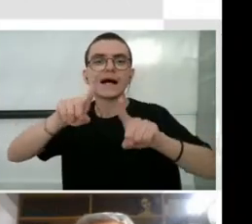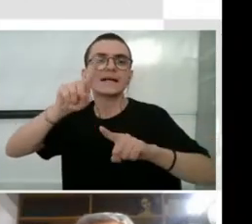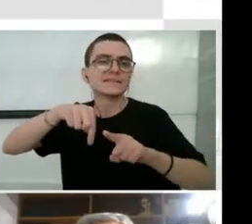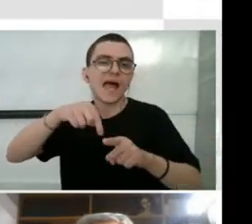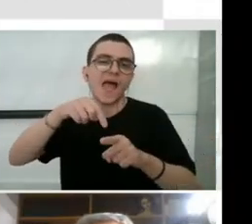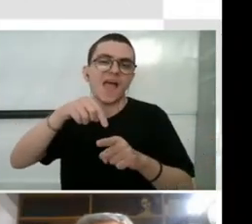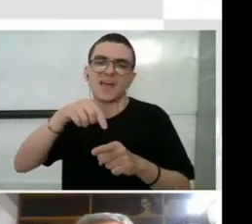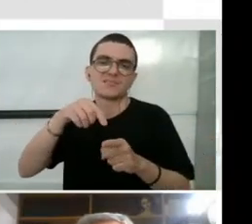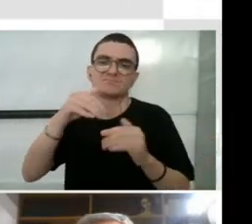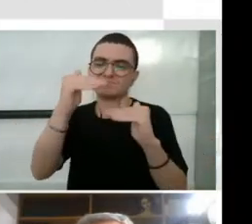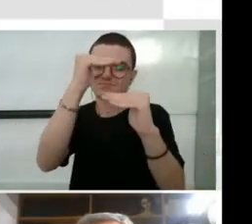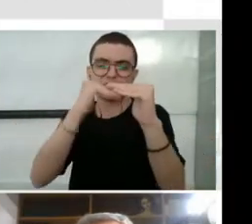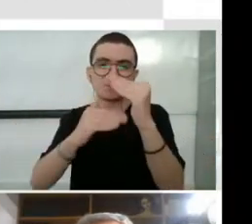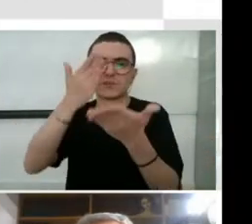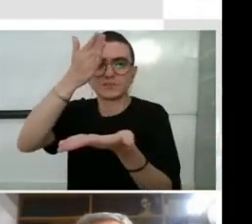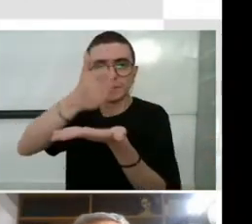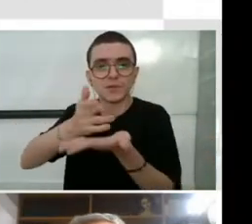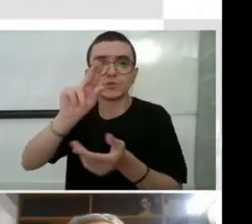hoje.